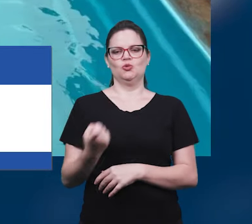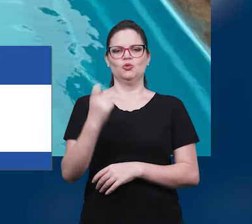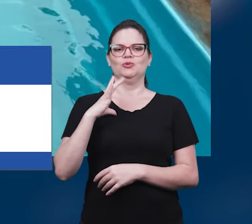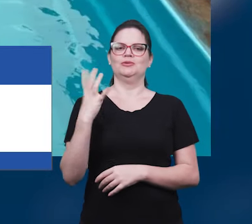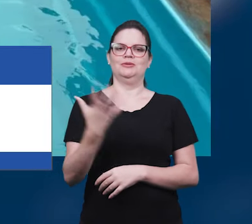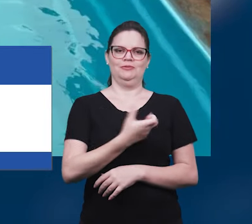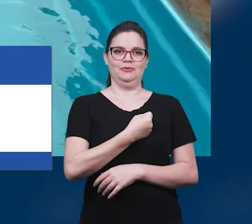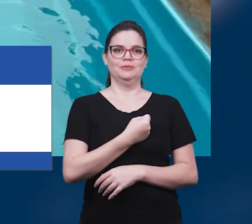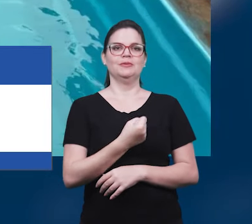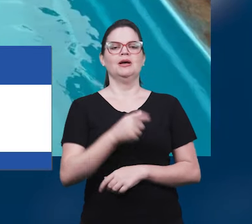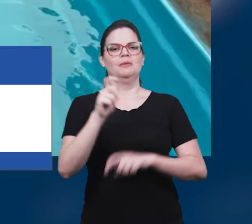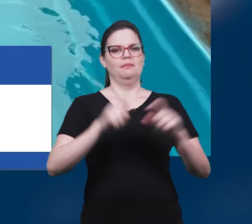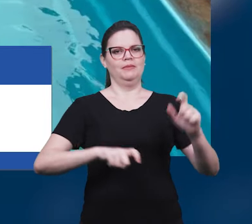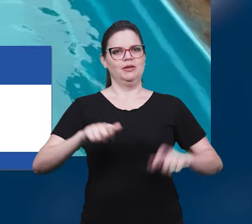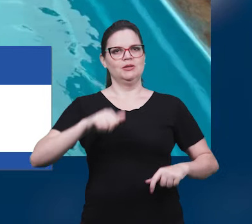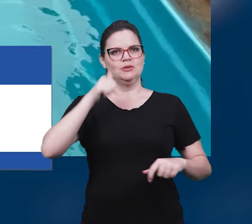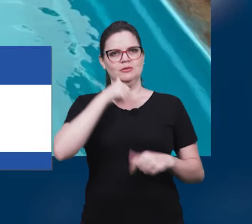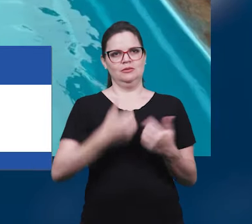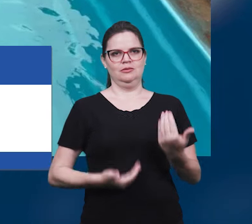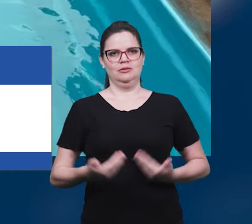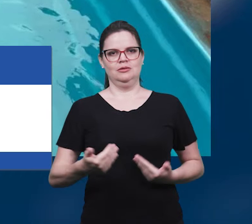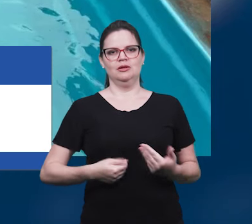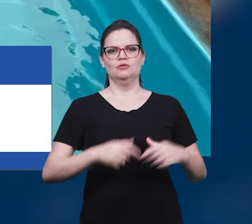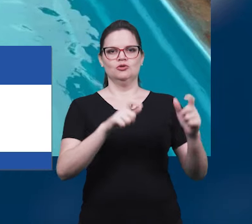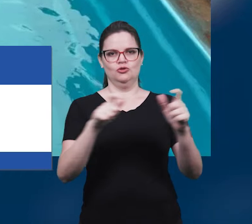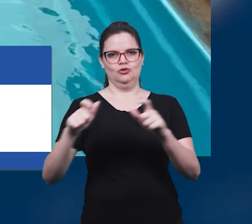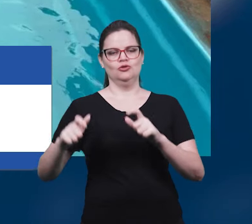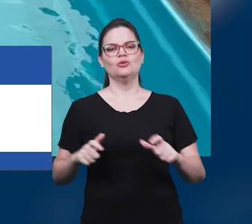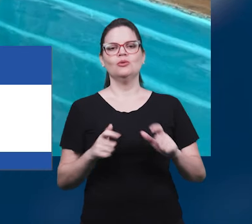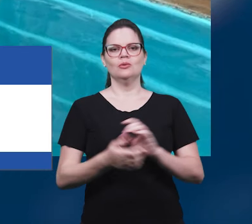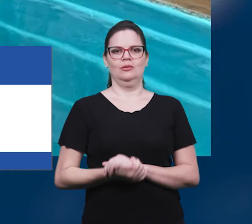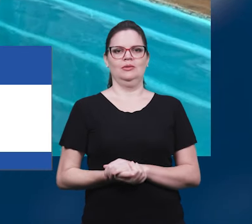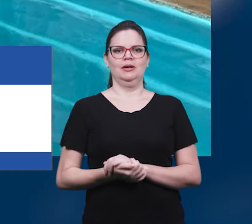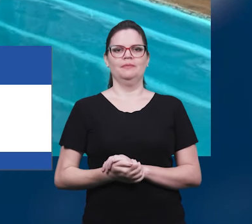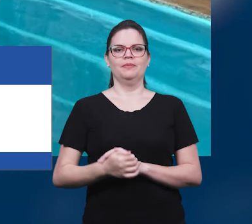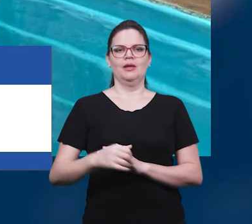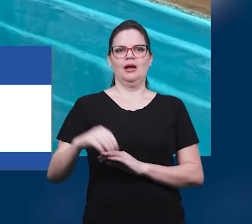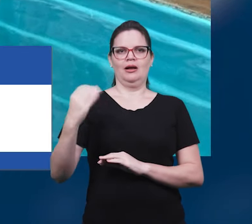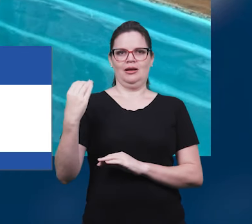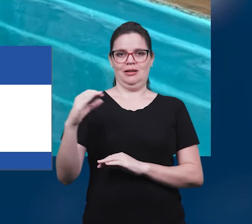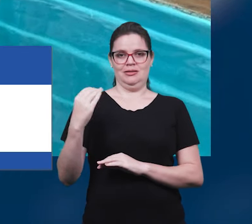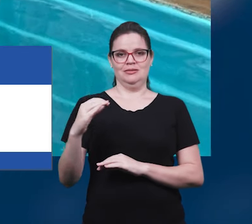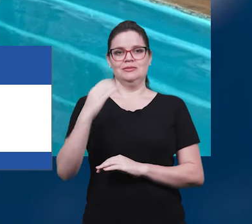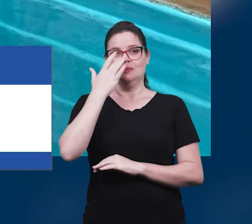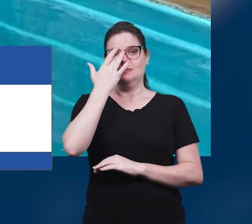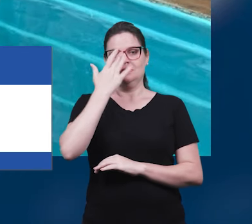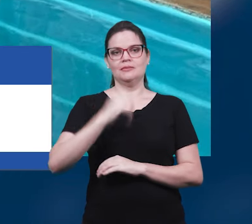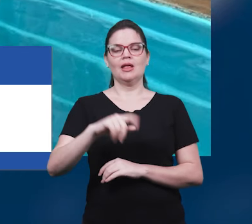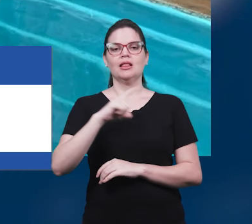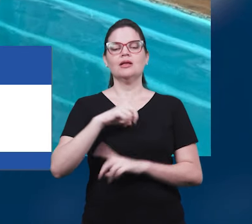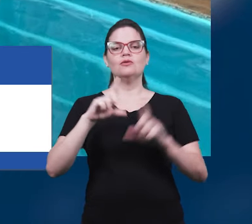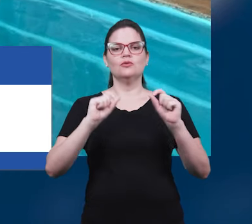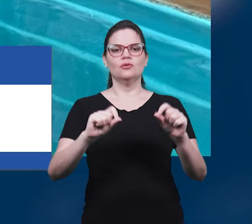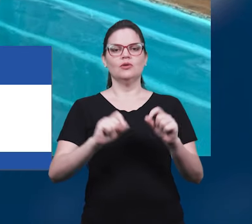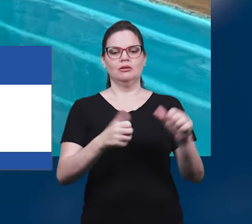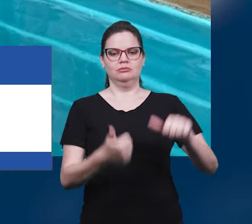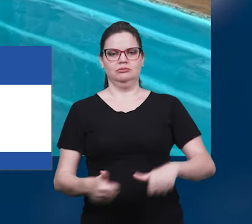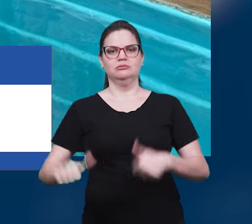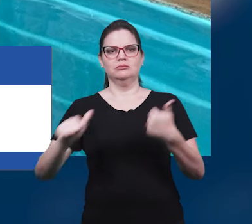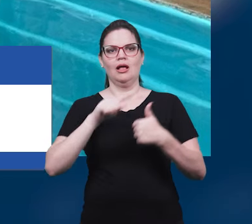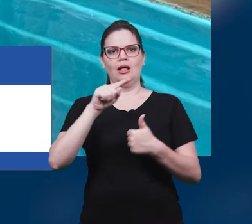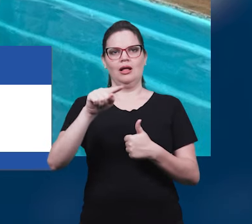Salvador irmãs das igrejas de Cubango e São Francisco ambas em Niterói desceram as águas do manaim de vidreira em